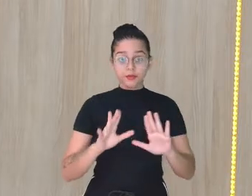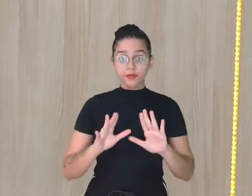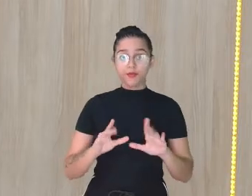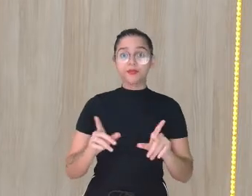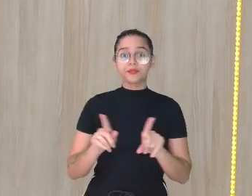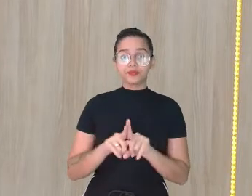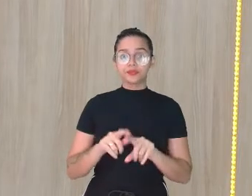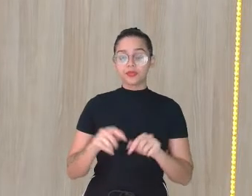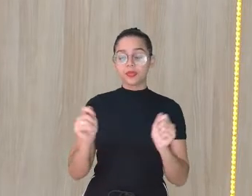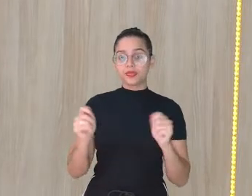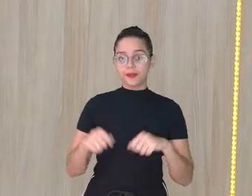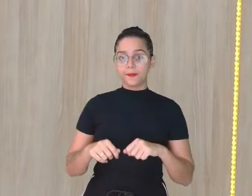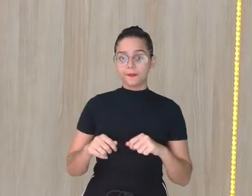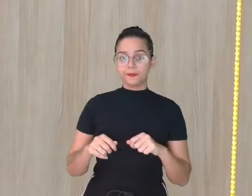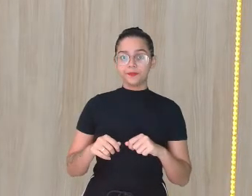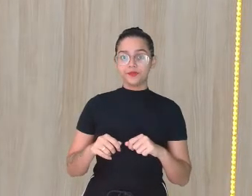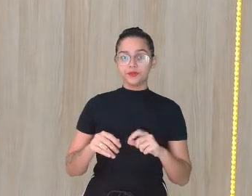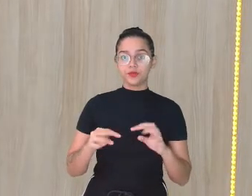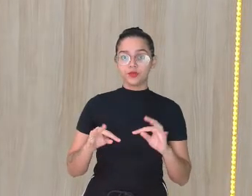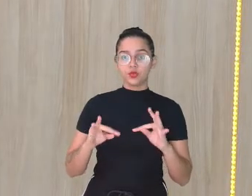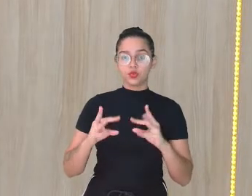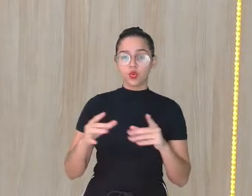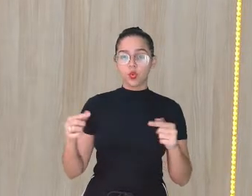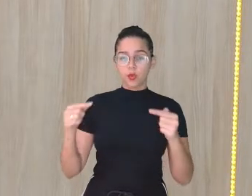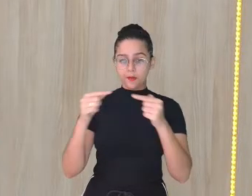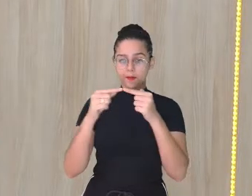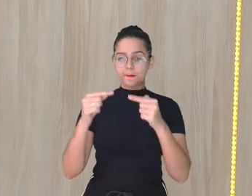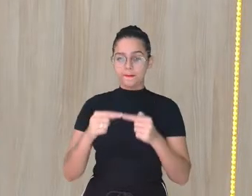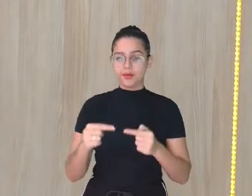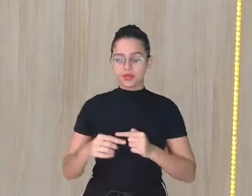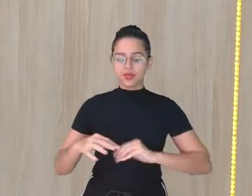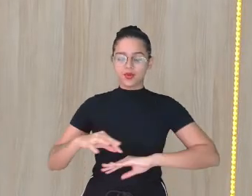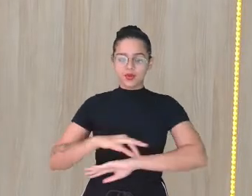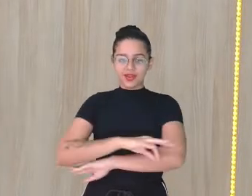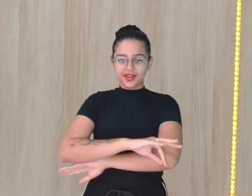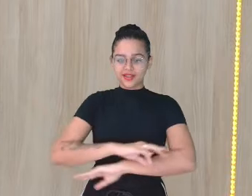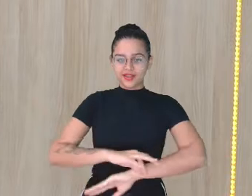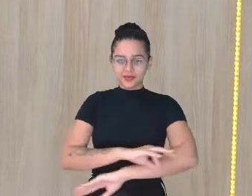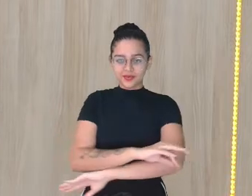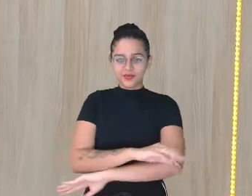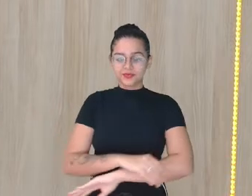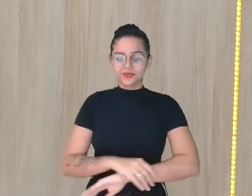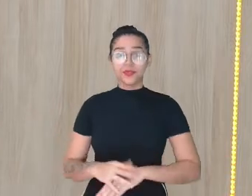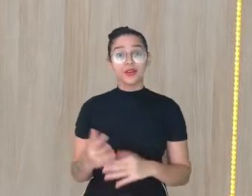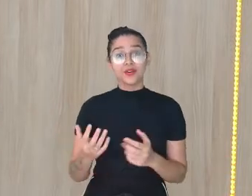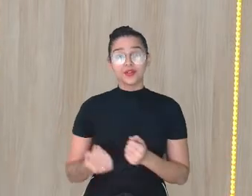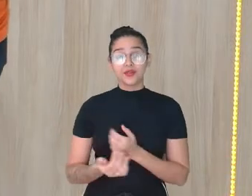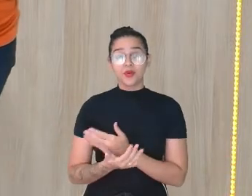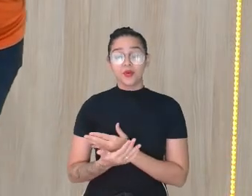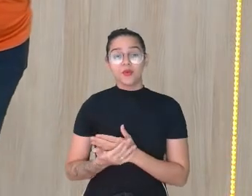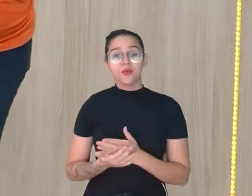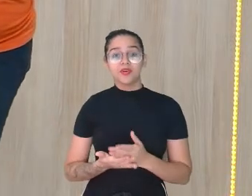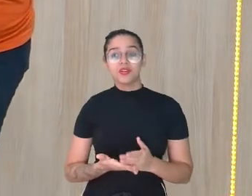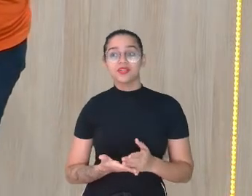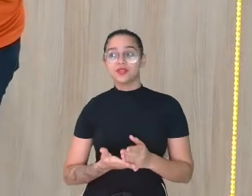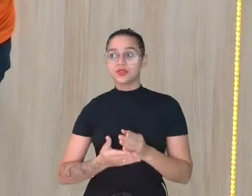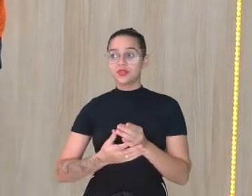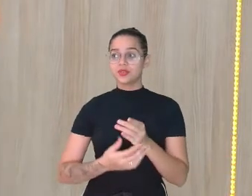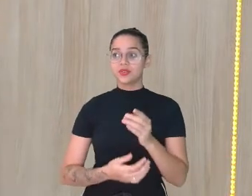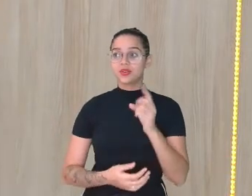fazem parte do todo da arquitetura, ok? E a gente vai começar com a leitura de